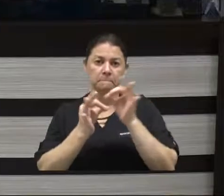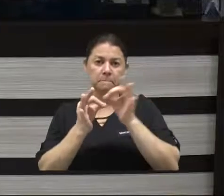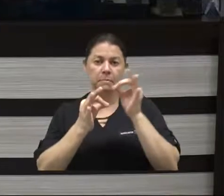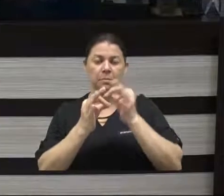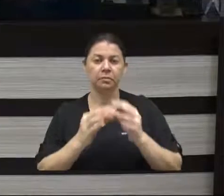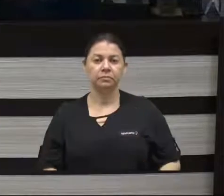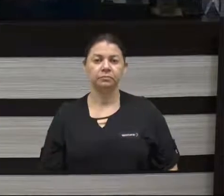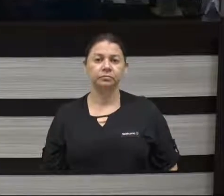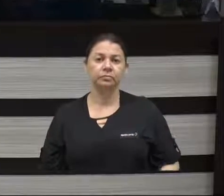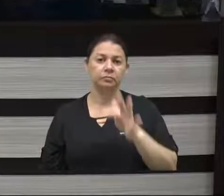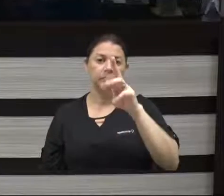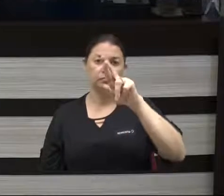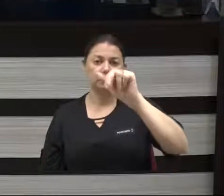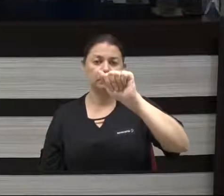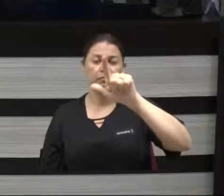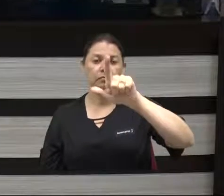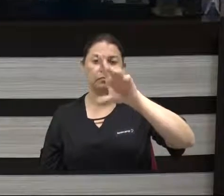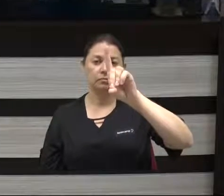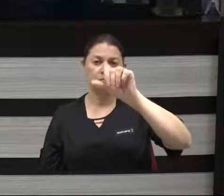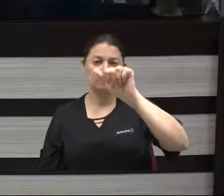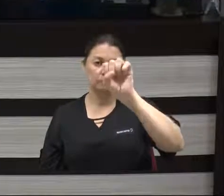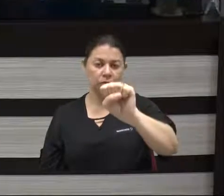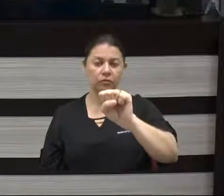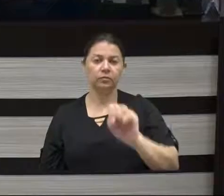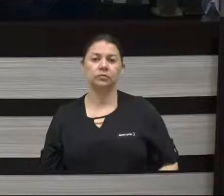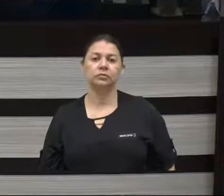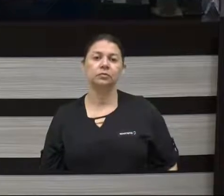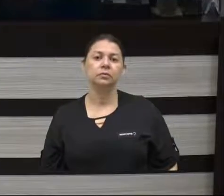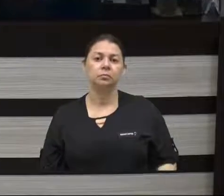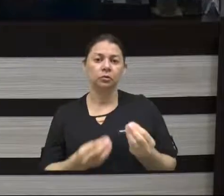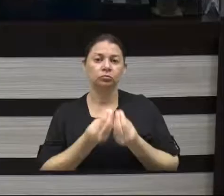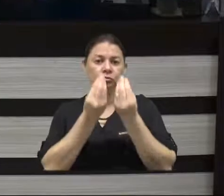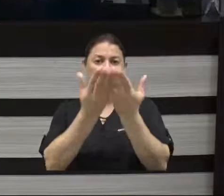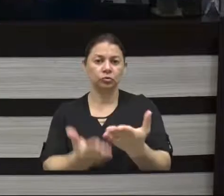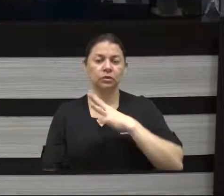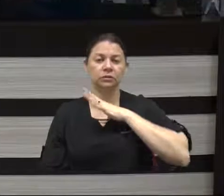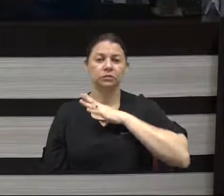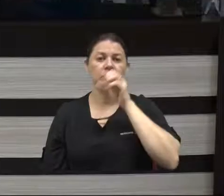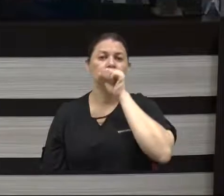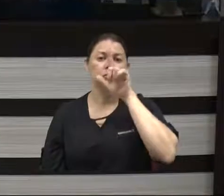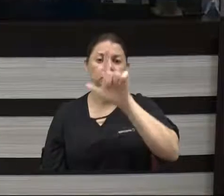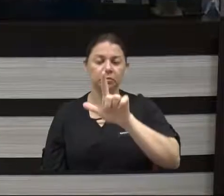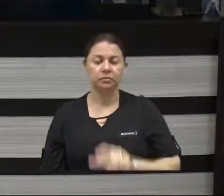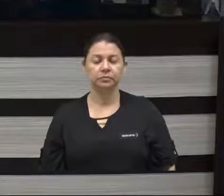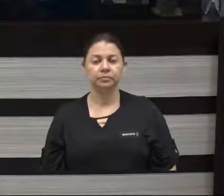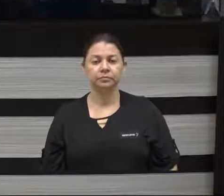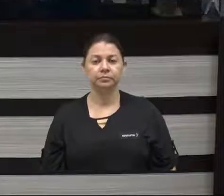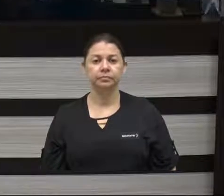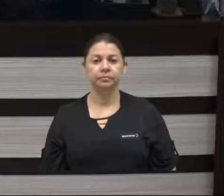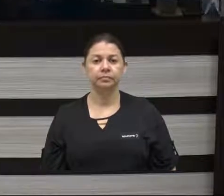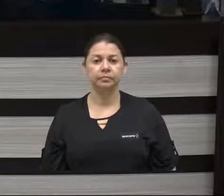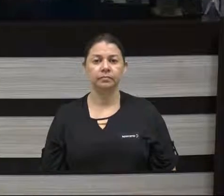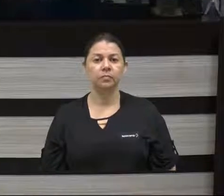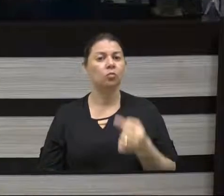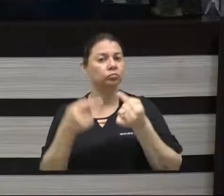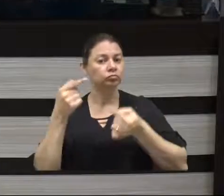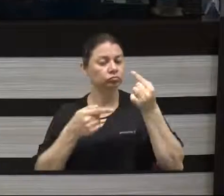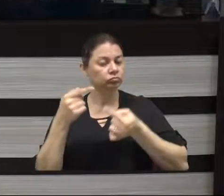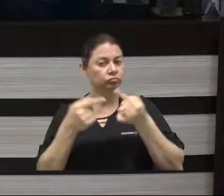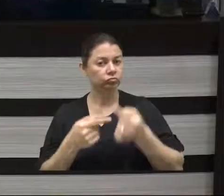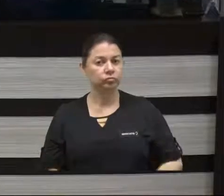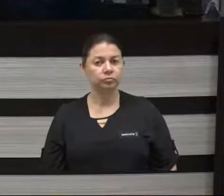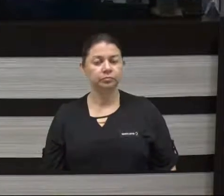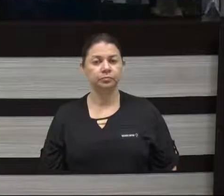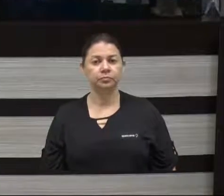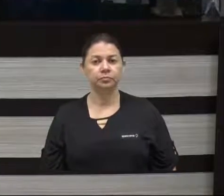doação no município de Limeira. Vereadora Lucineza Aparecida Bogo. Em discussão. Não havendo executivo. Requerimento